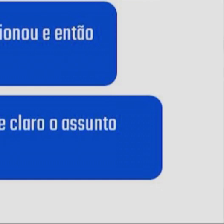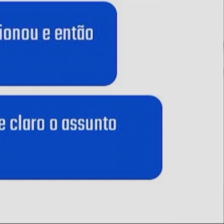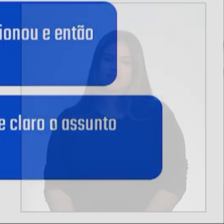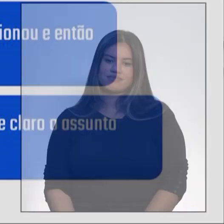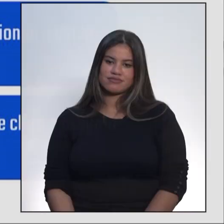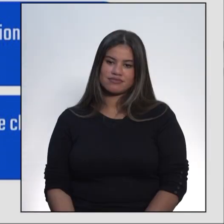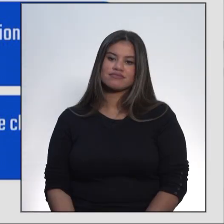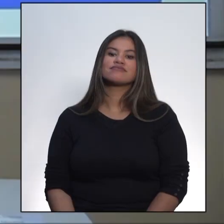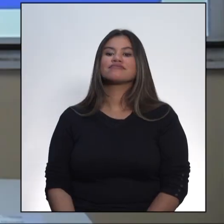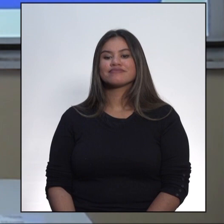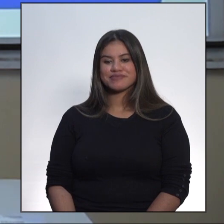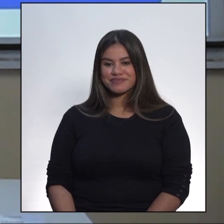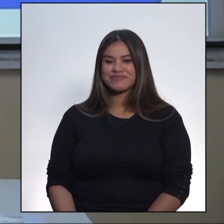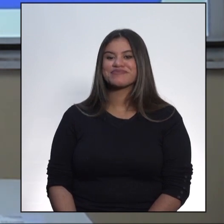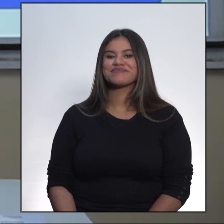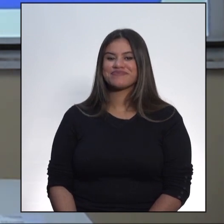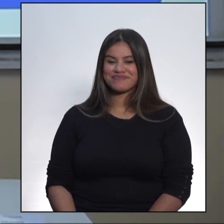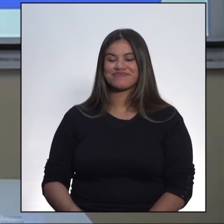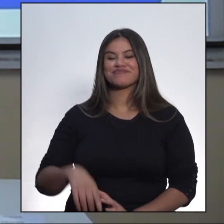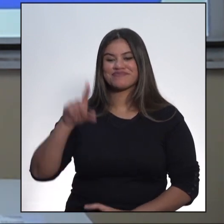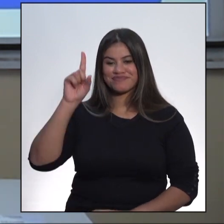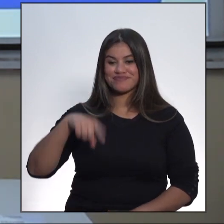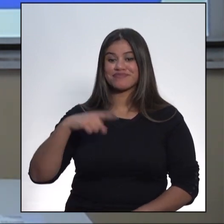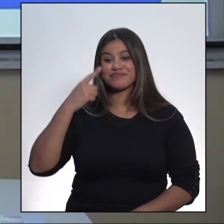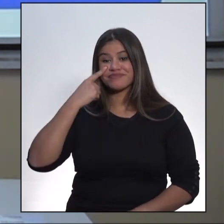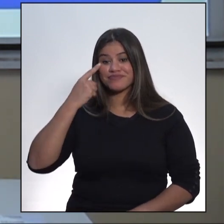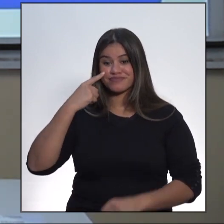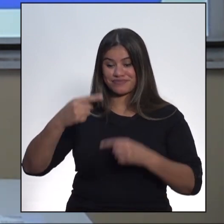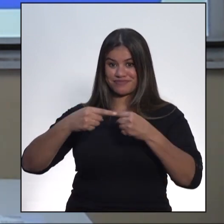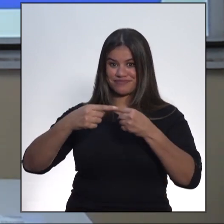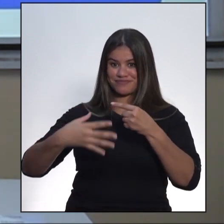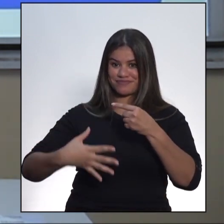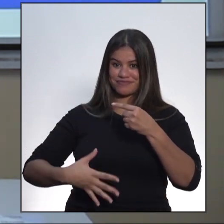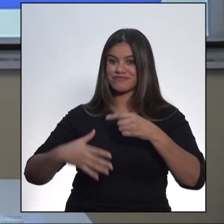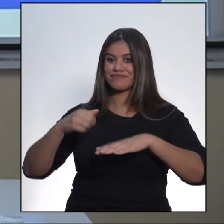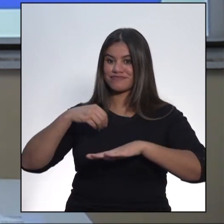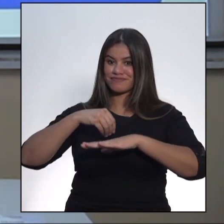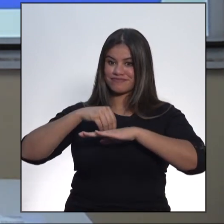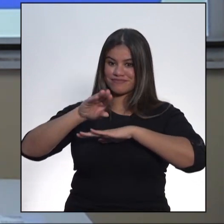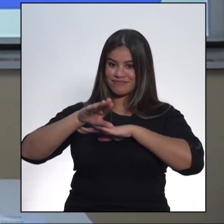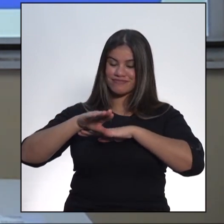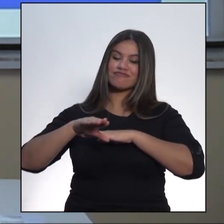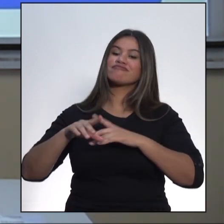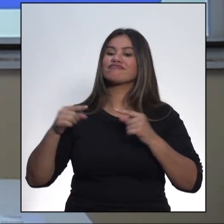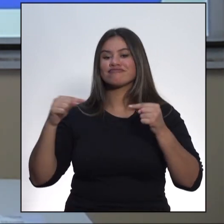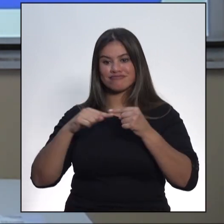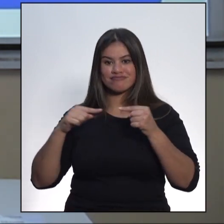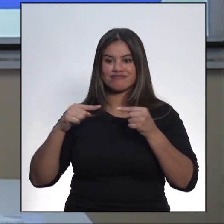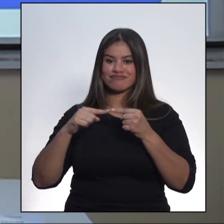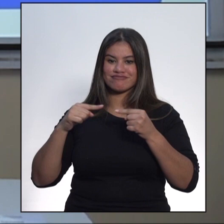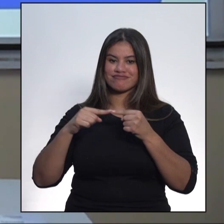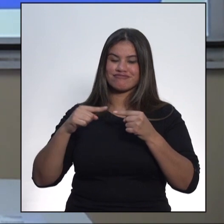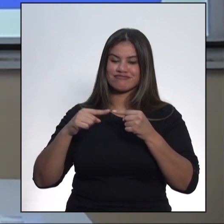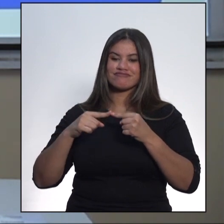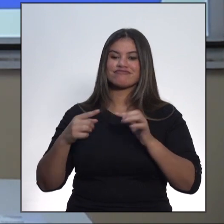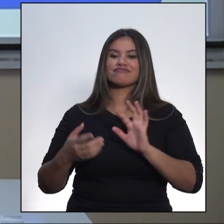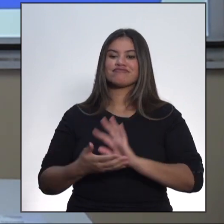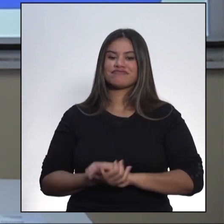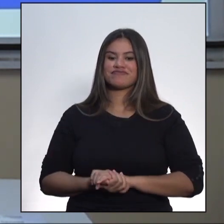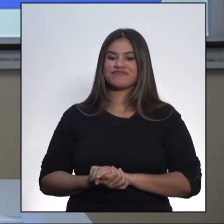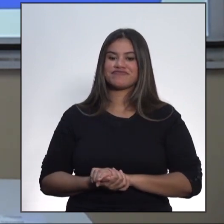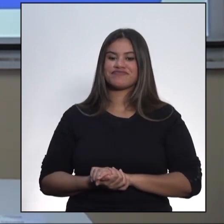É isso aí, eu já observei as dicas que vocês deram e estamos no caminho certo.